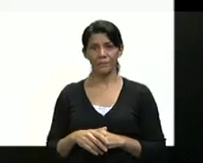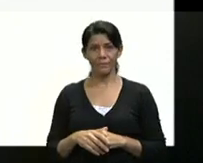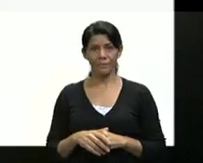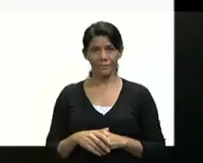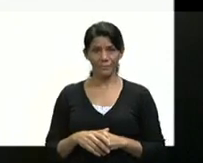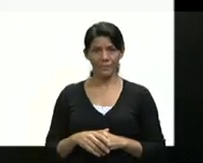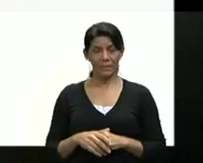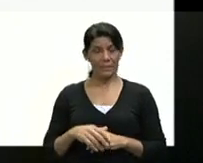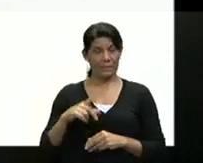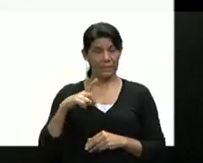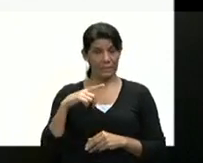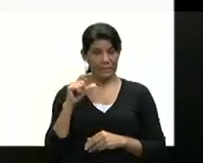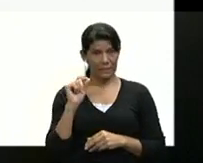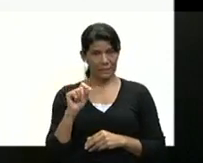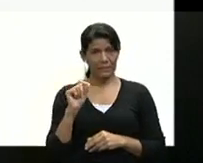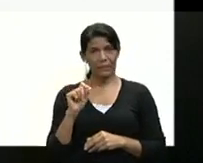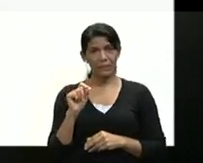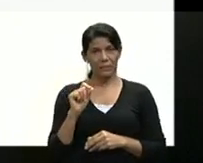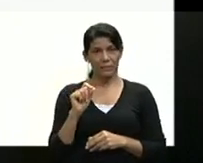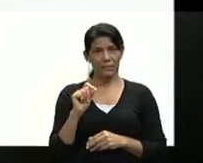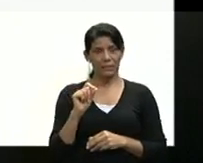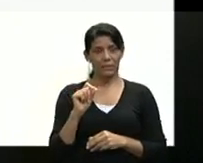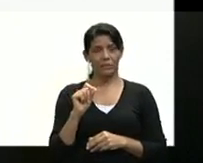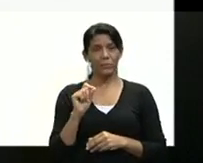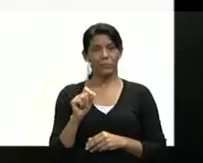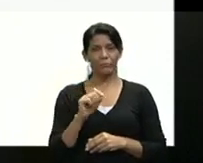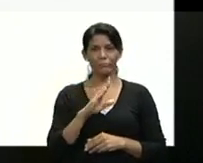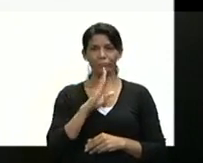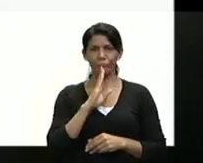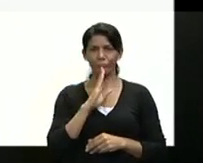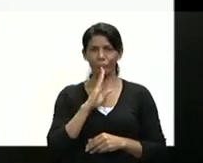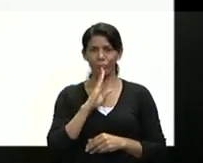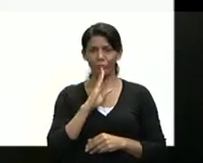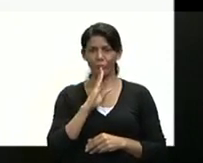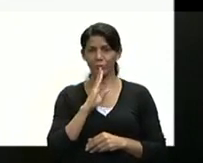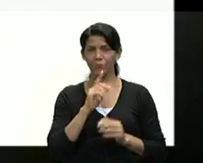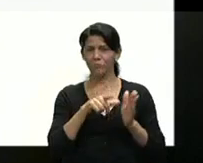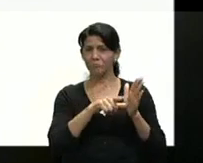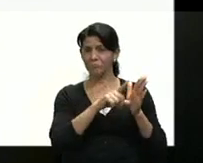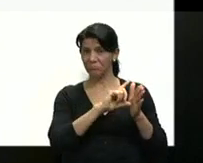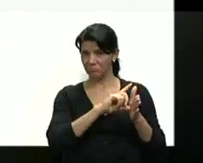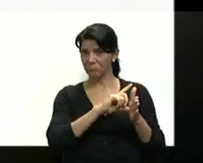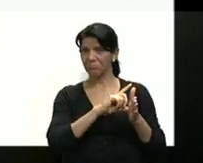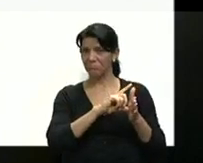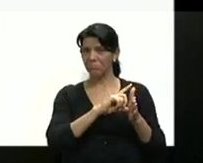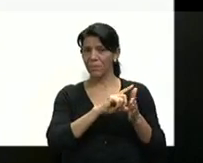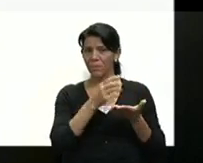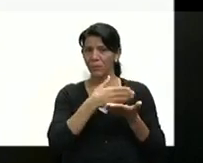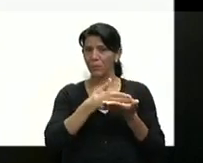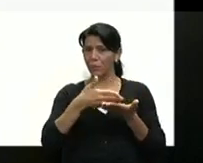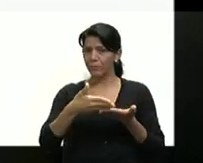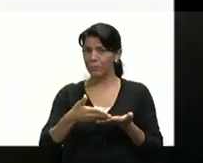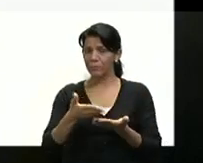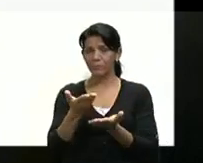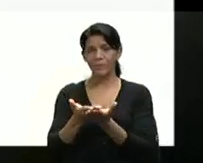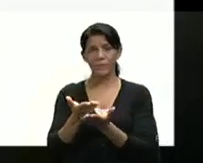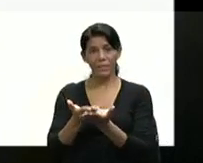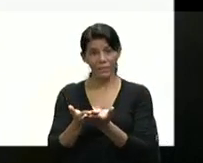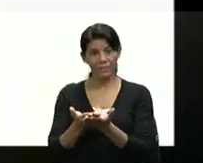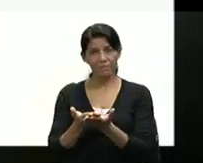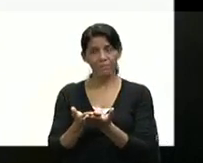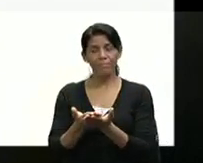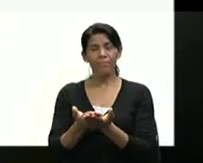vamos lá. Nós temos aqui, né, os conhecimentos prévios para a gente poder iniciar a nossa aula,